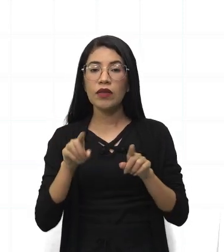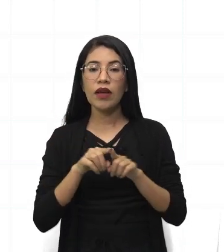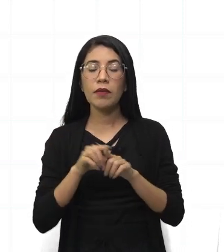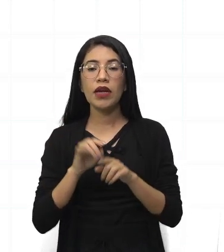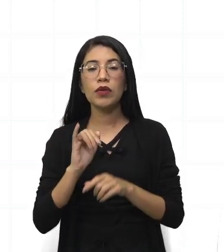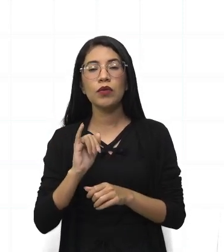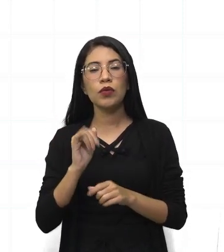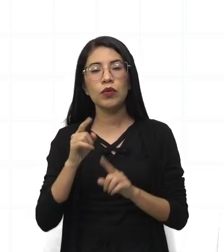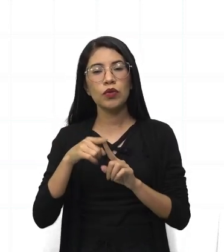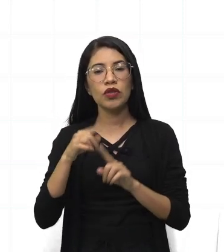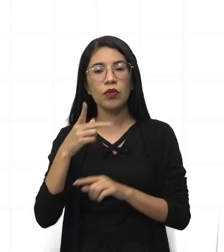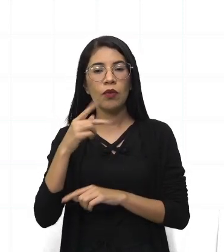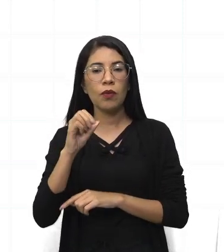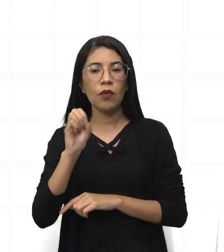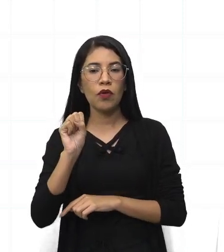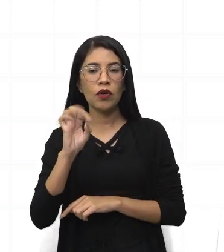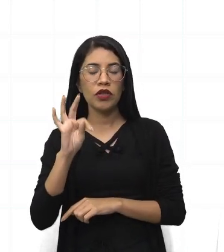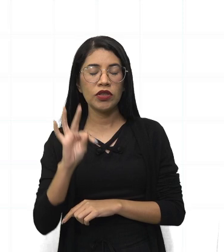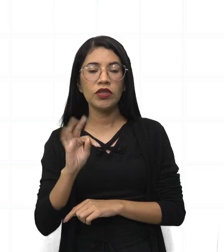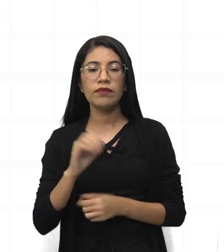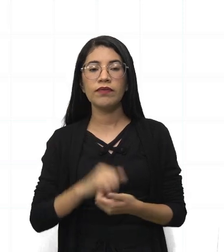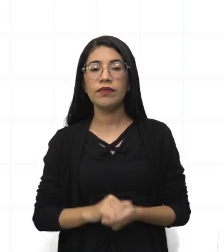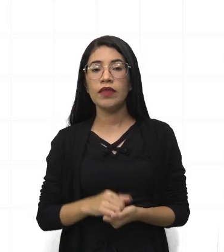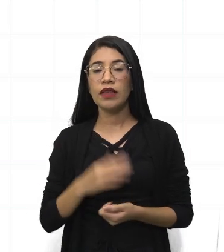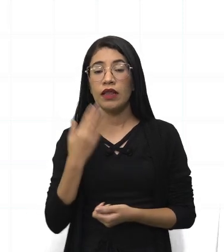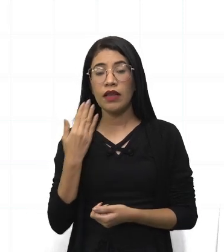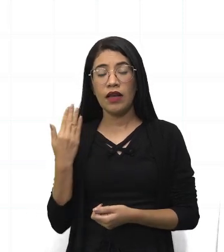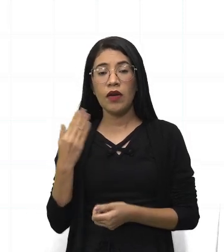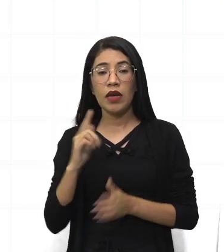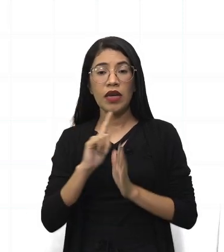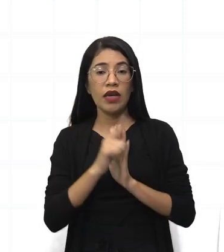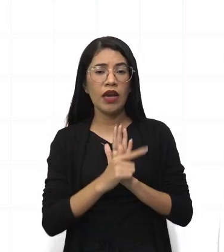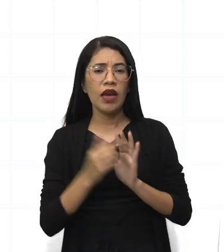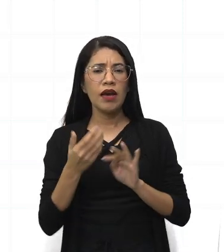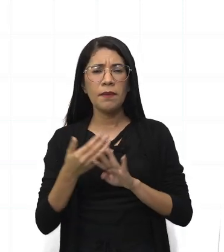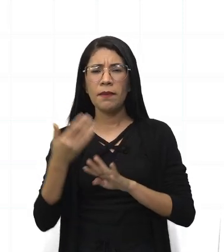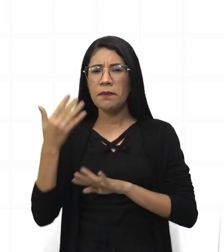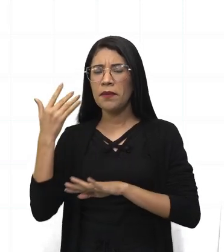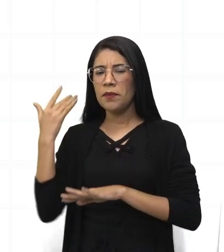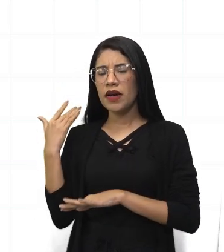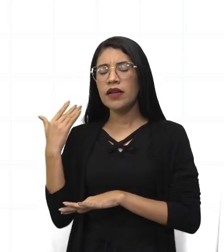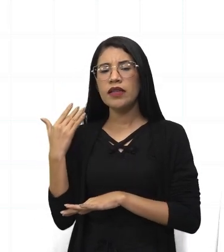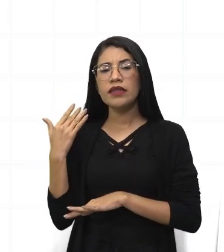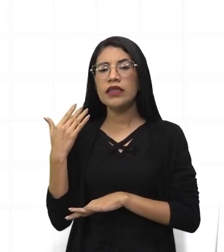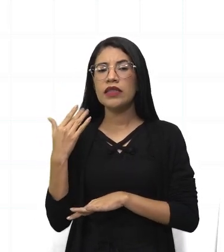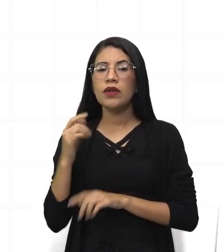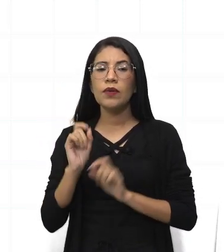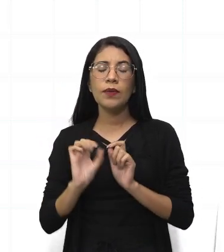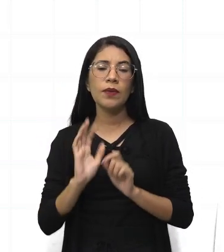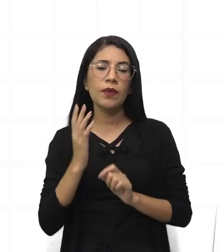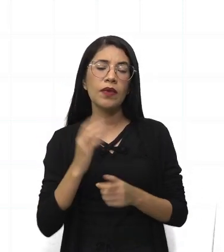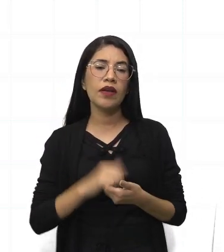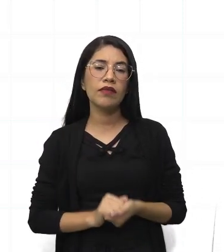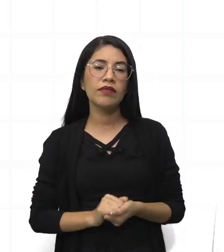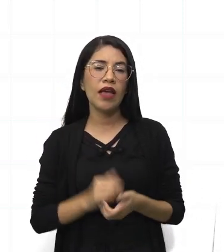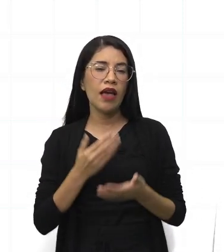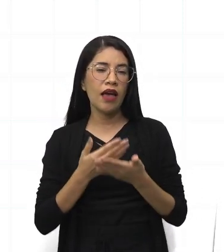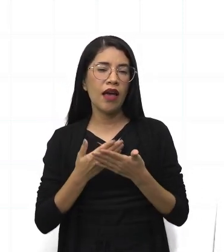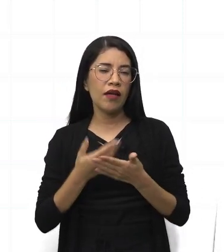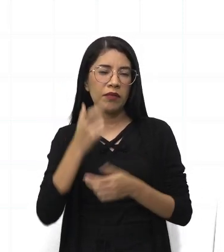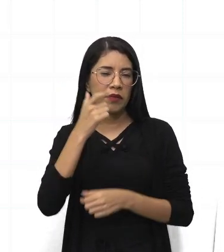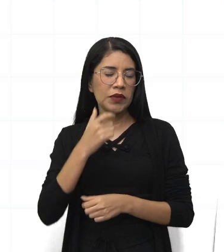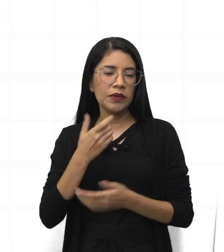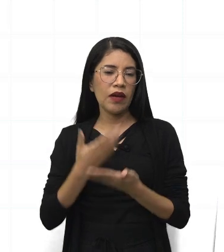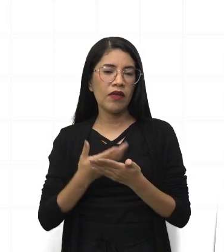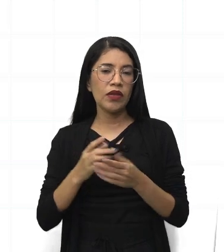gênero post. Olha só, esse gênero post, até alguns anos atrás, né, no tempo que eu estudava, não